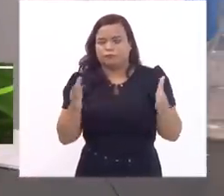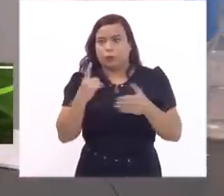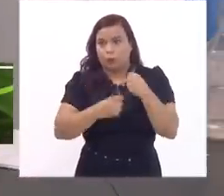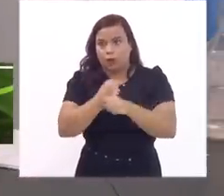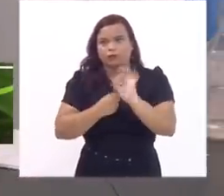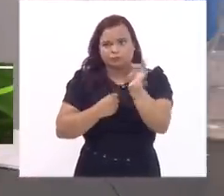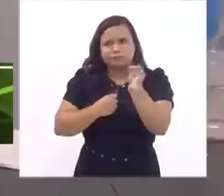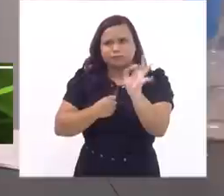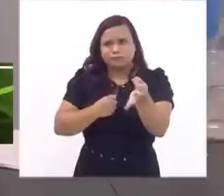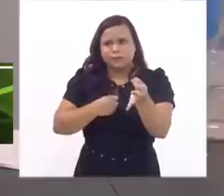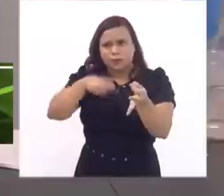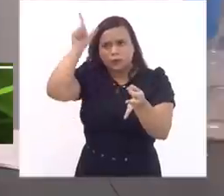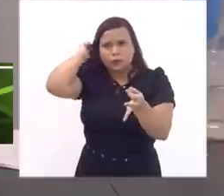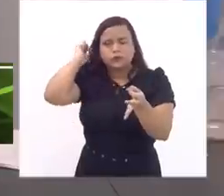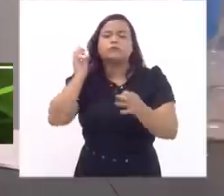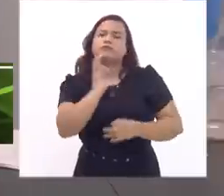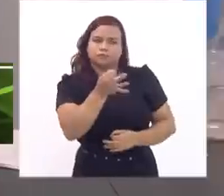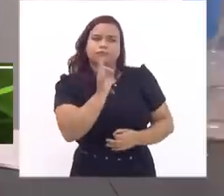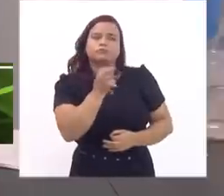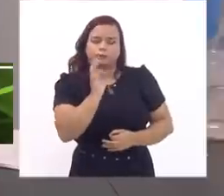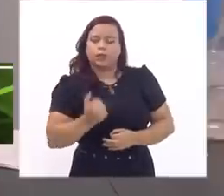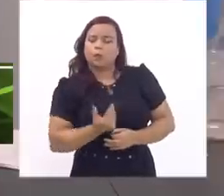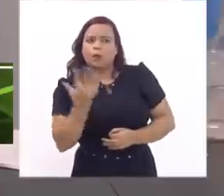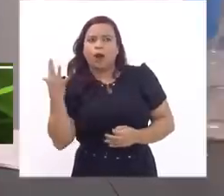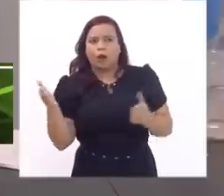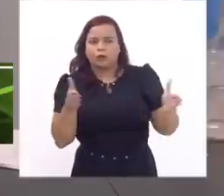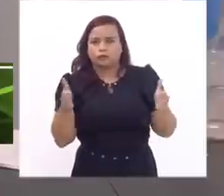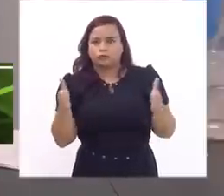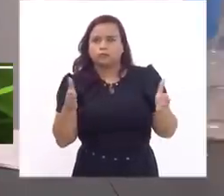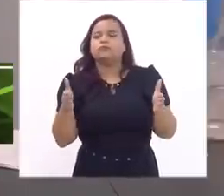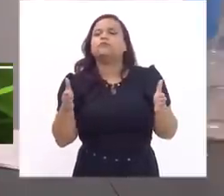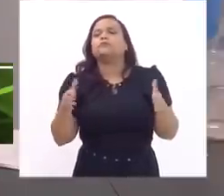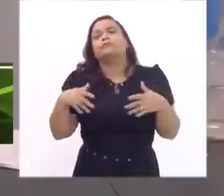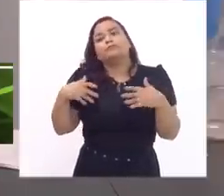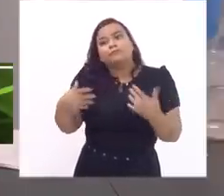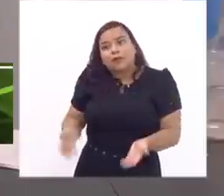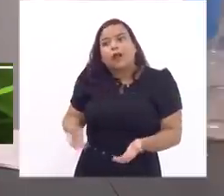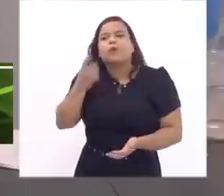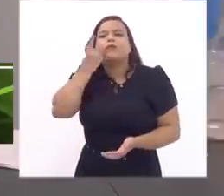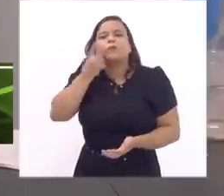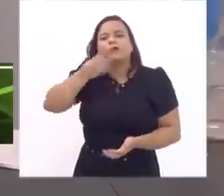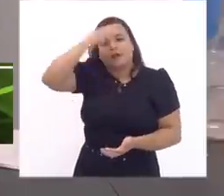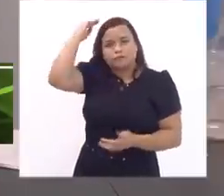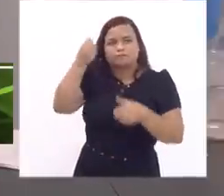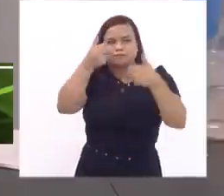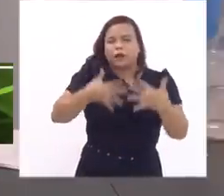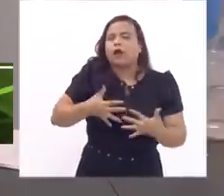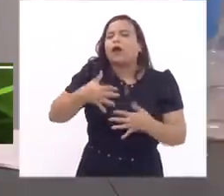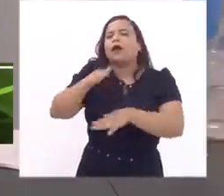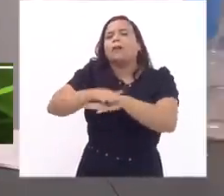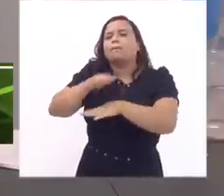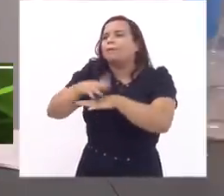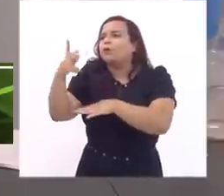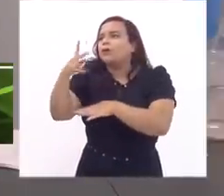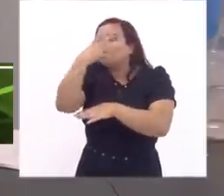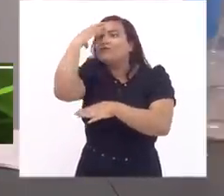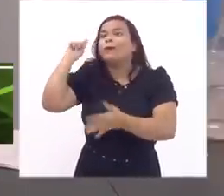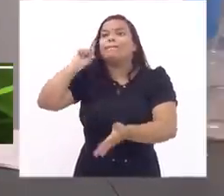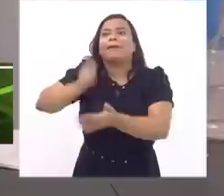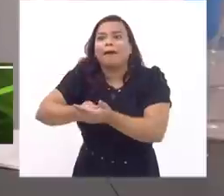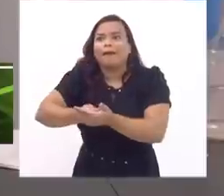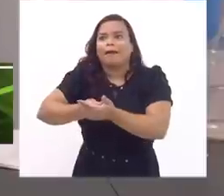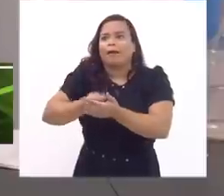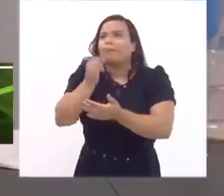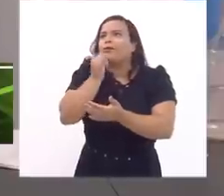isso. Estimativa. Aí, deputado Márcio, vem ele deixou de pagar uma boleta, está ainda dentro